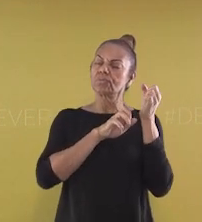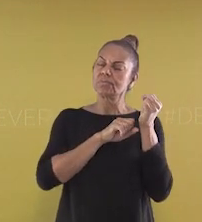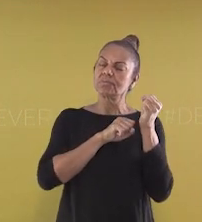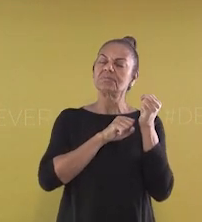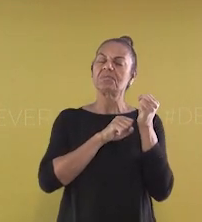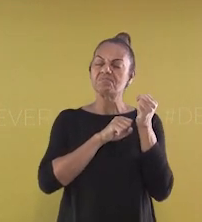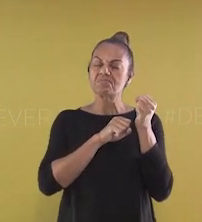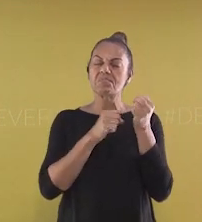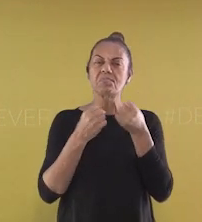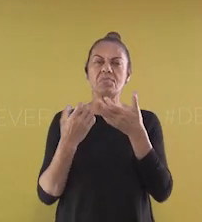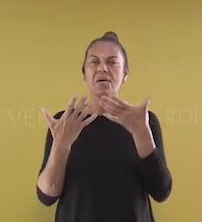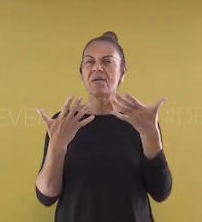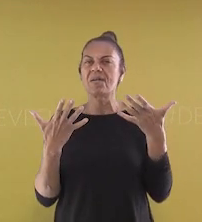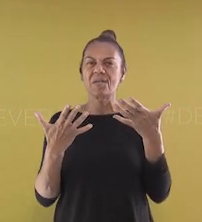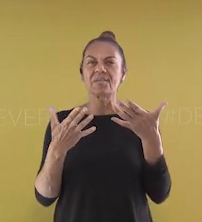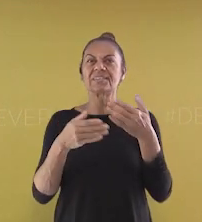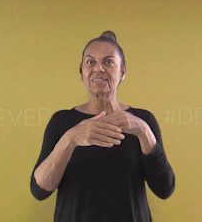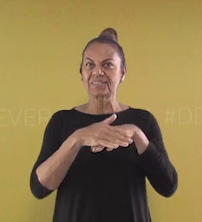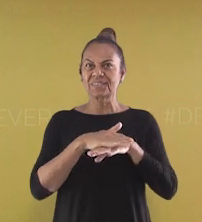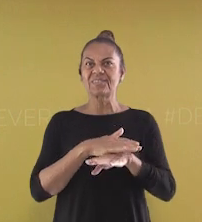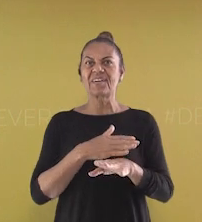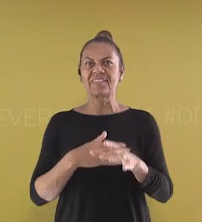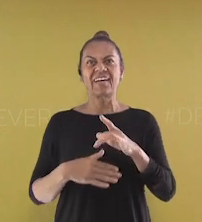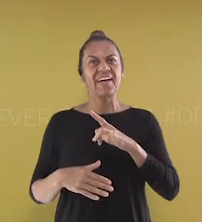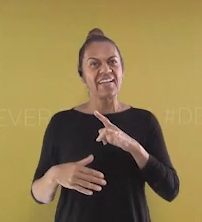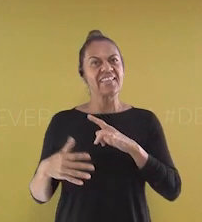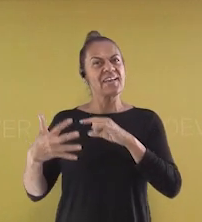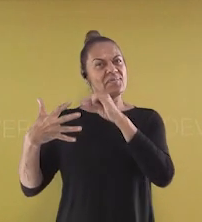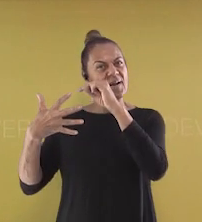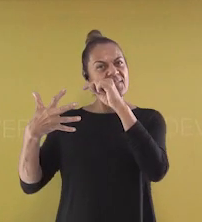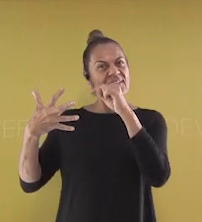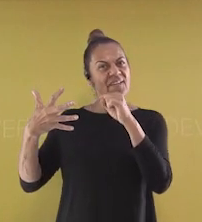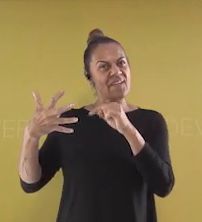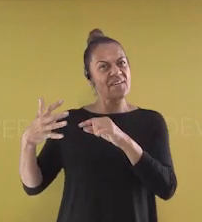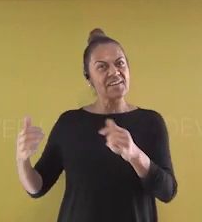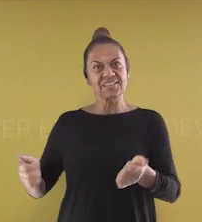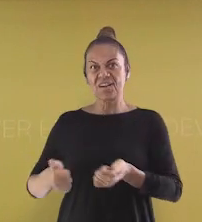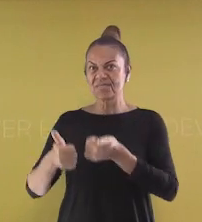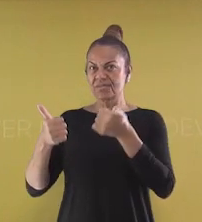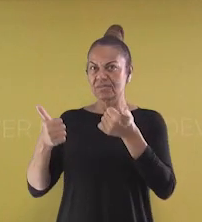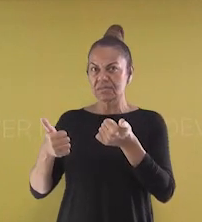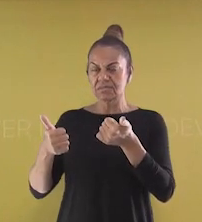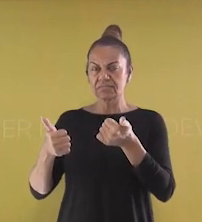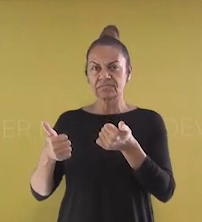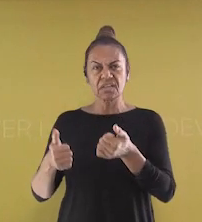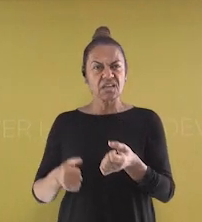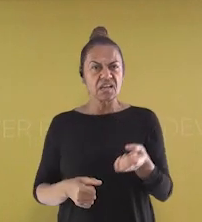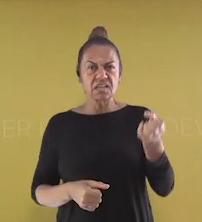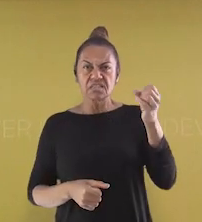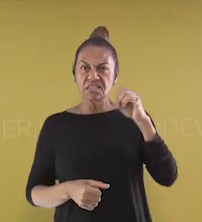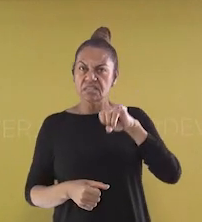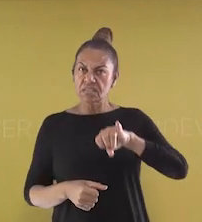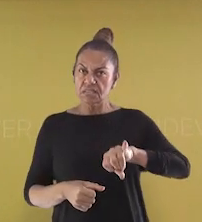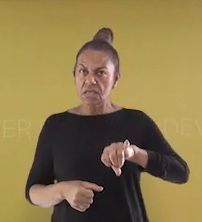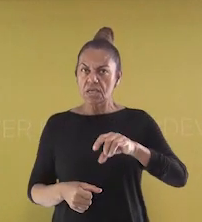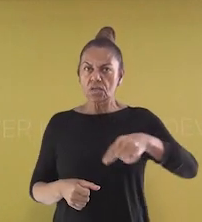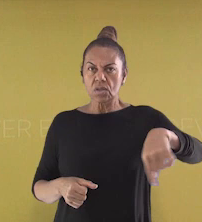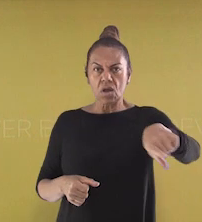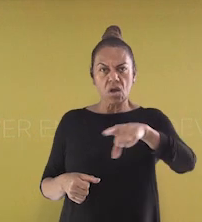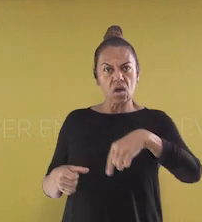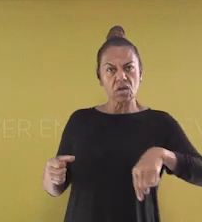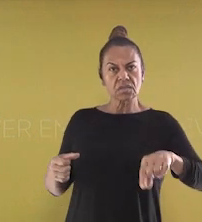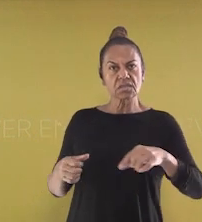outros hábitos, faz toda a diferença para se manter saudável. E sabe o que acontece quando não damos a